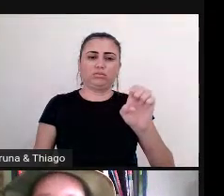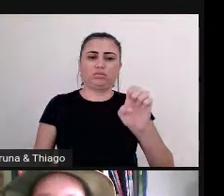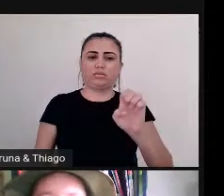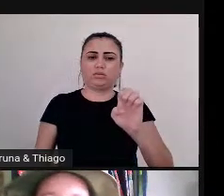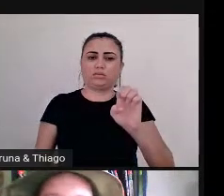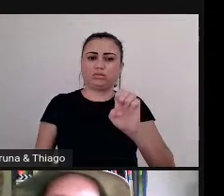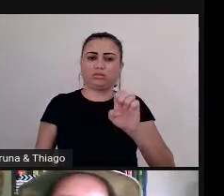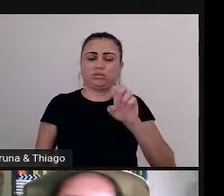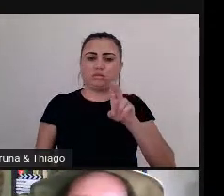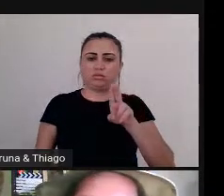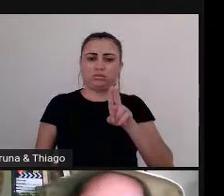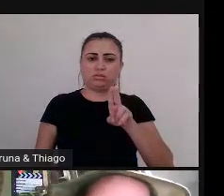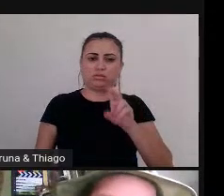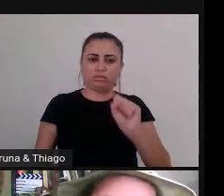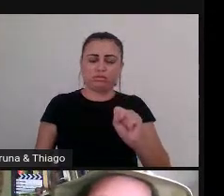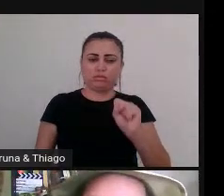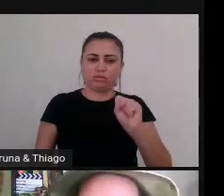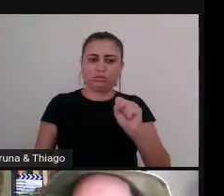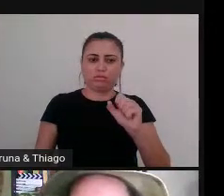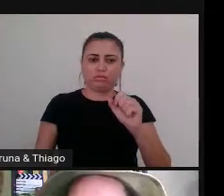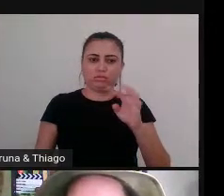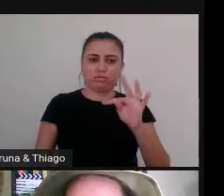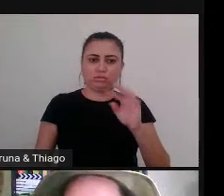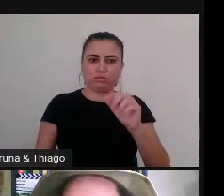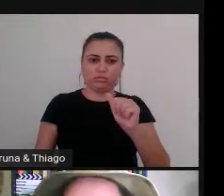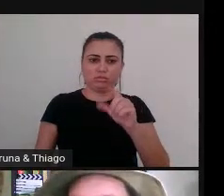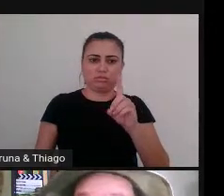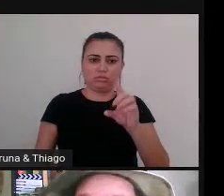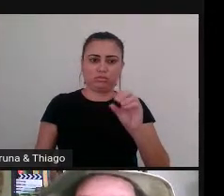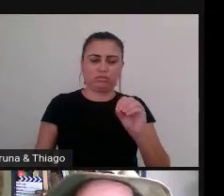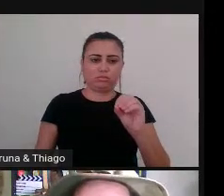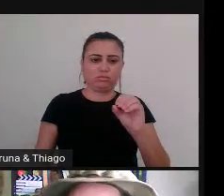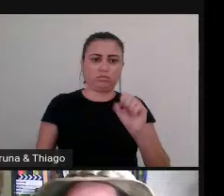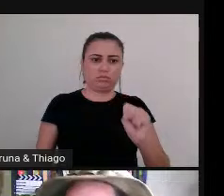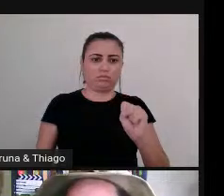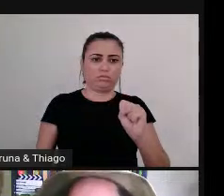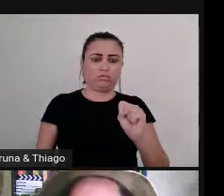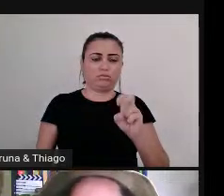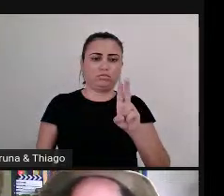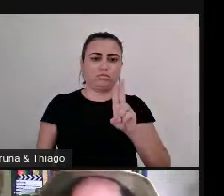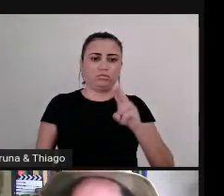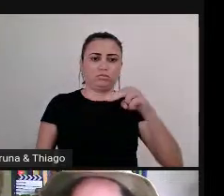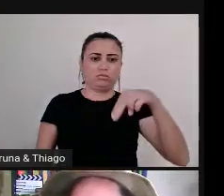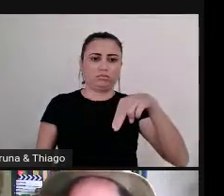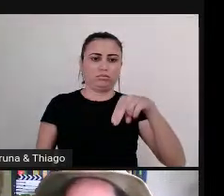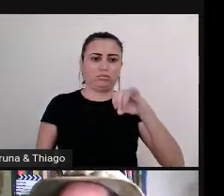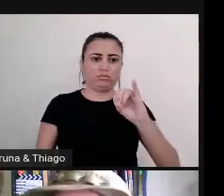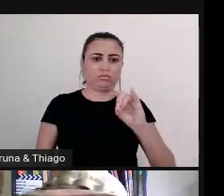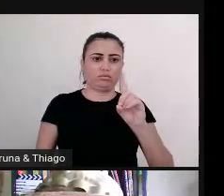africana. Esse paciente, né, um paciente aqui de Porto Velho.